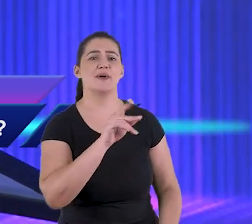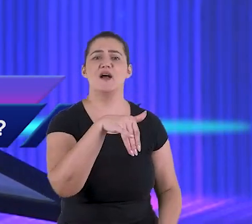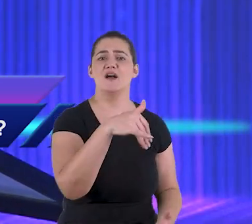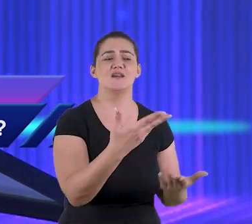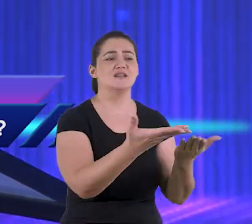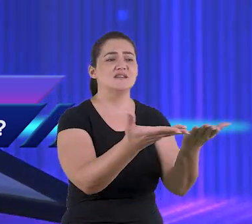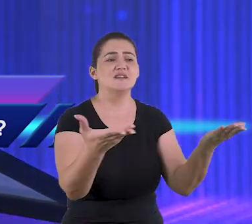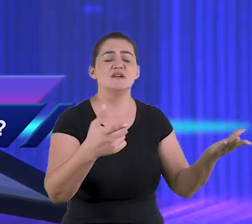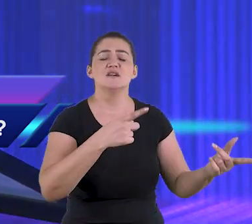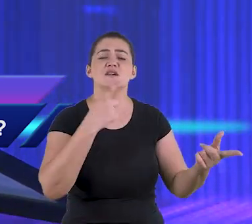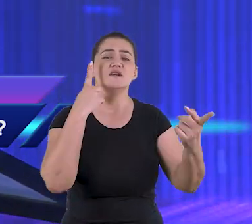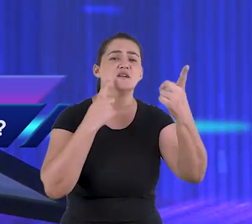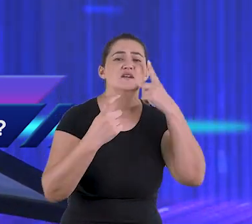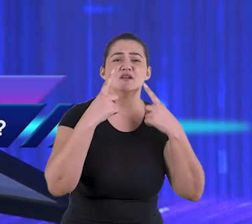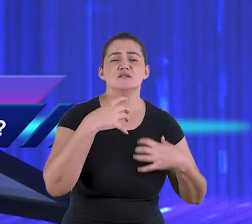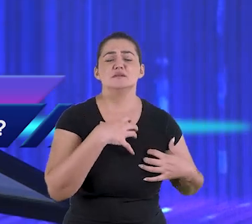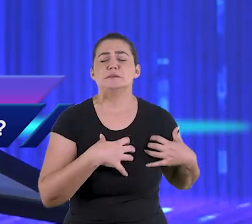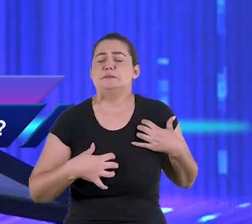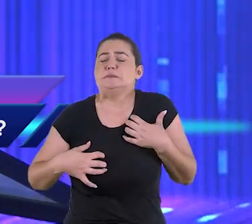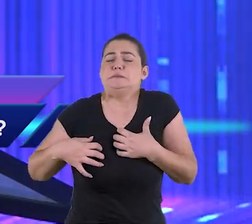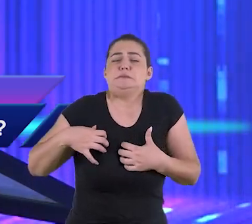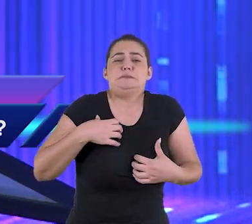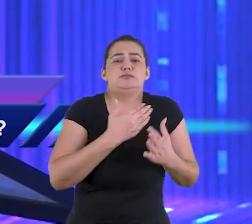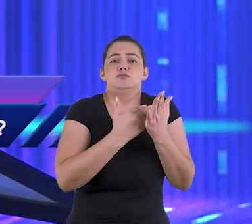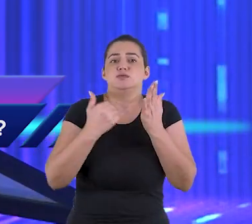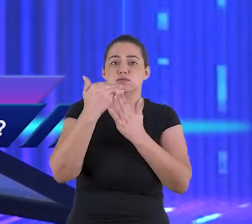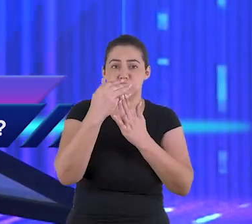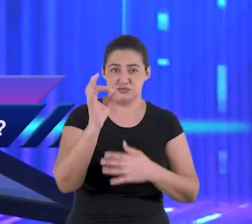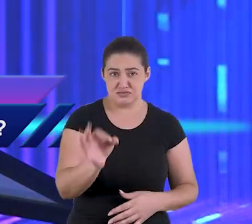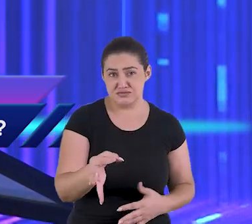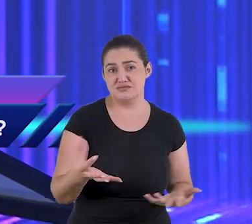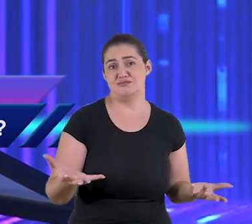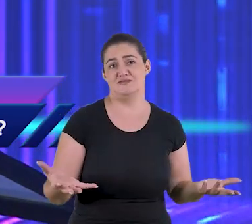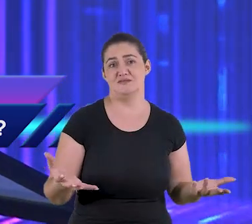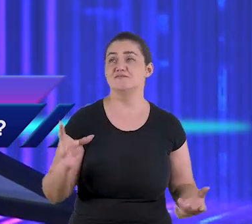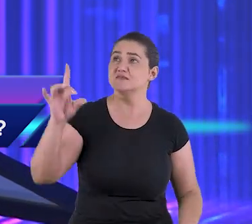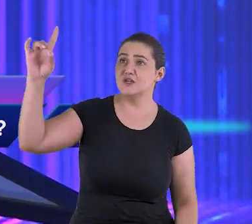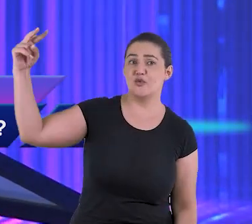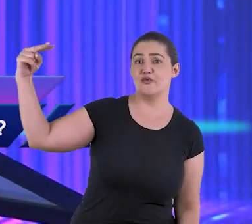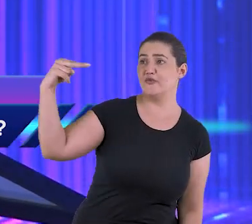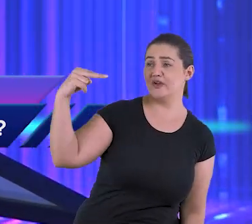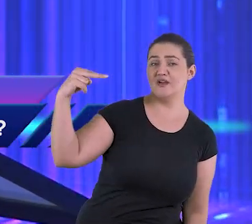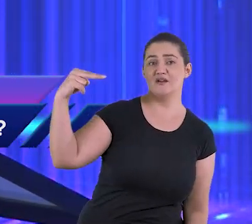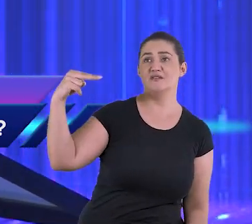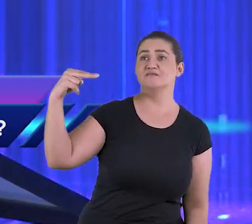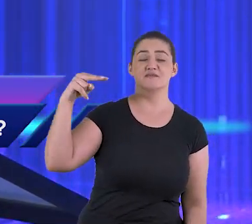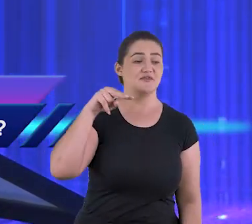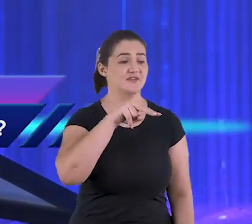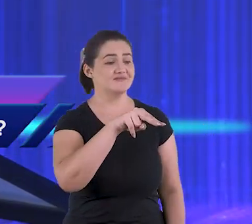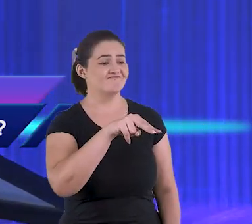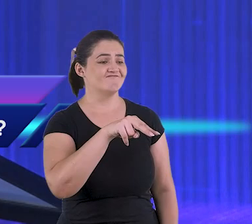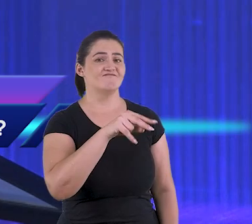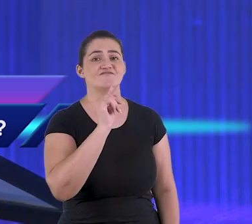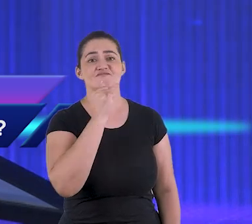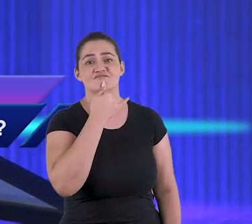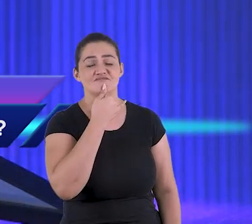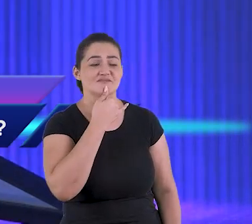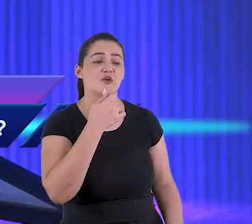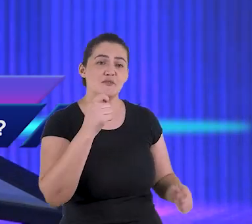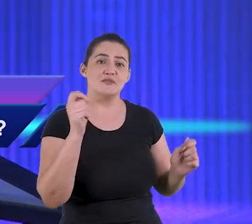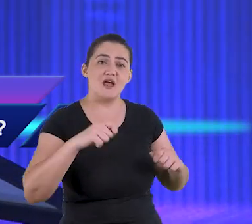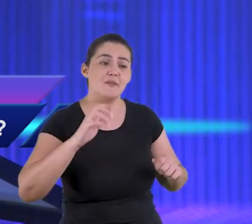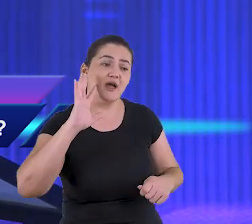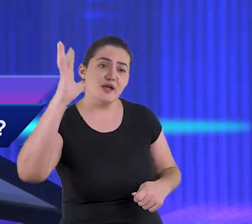queridas. Nós choramos e lamentamos a ausência de pessoas que já estiveram conosco. E, obviamente, esse Deus que nos